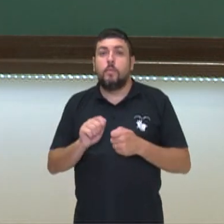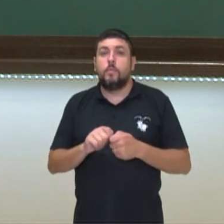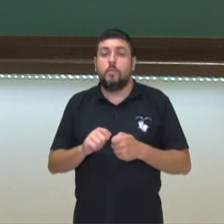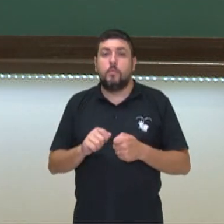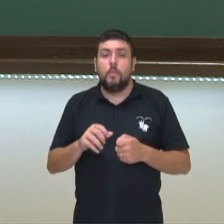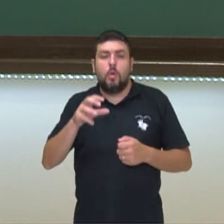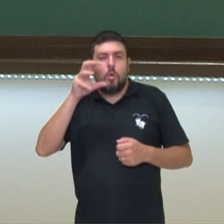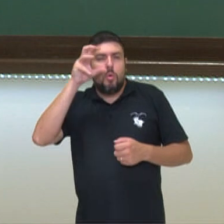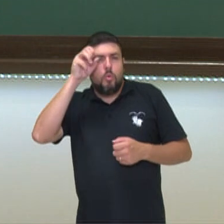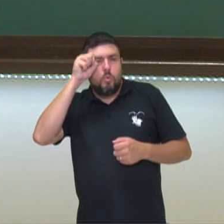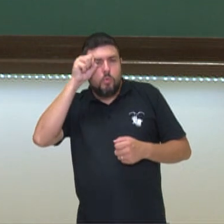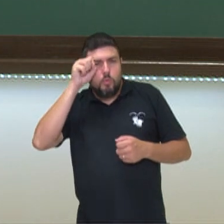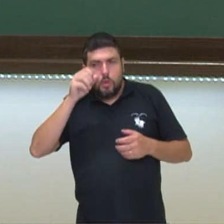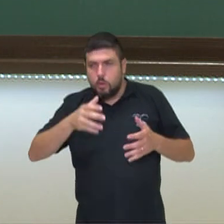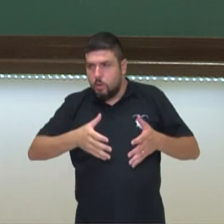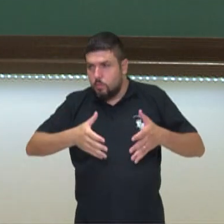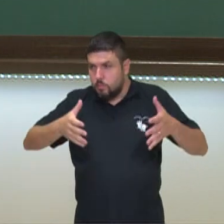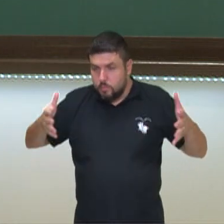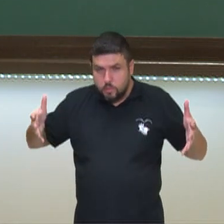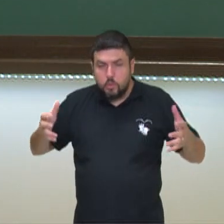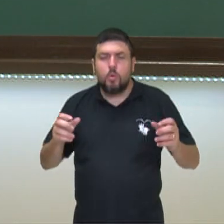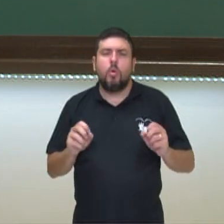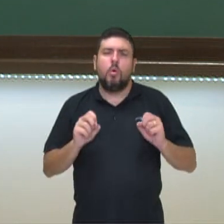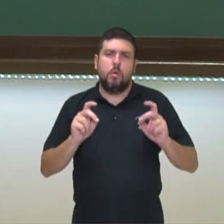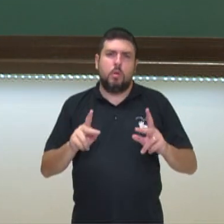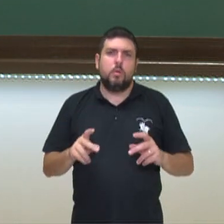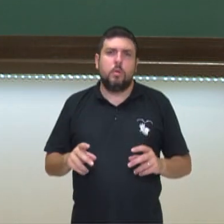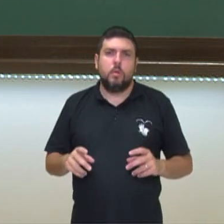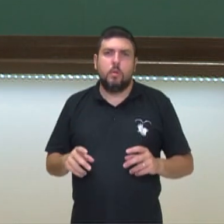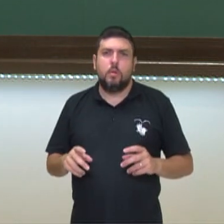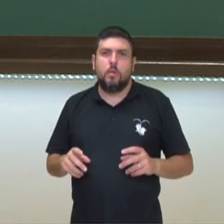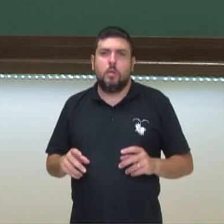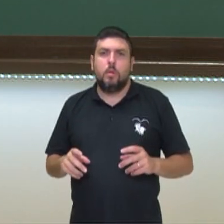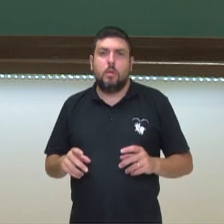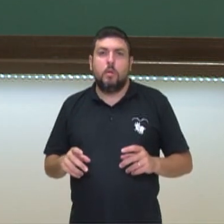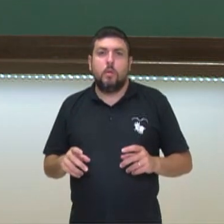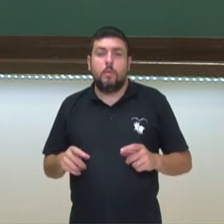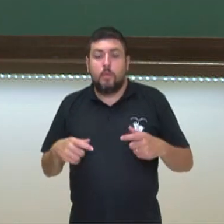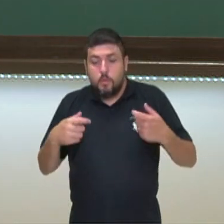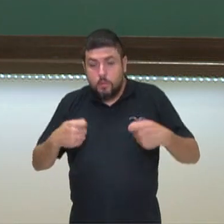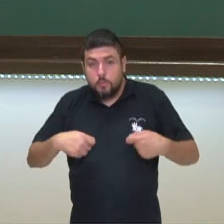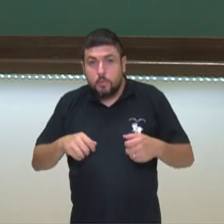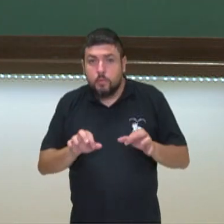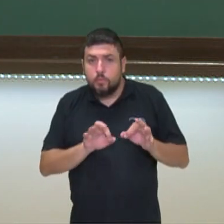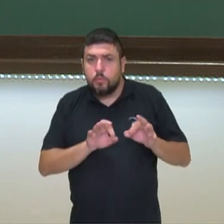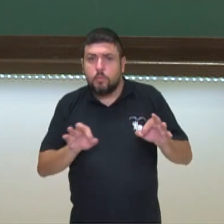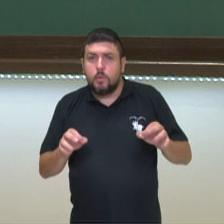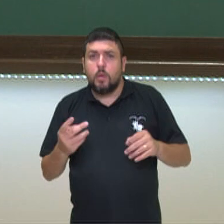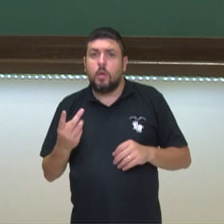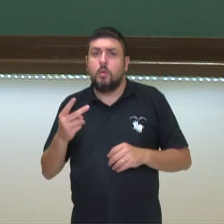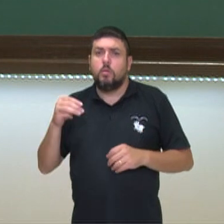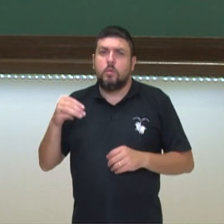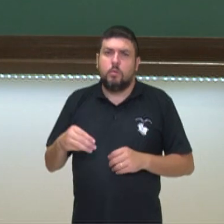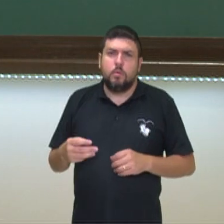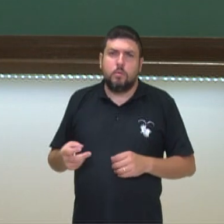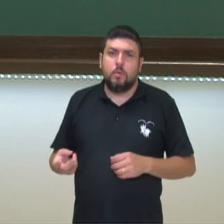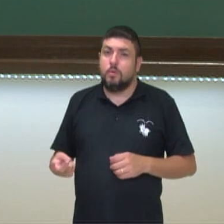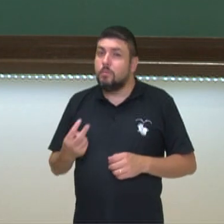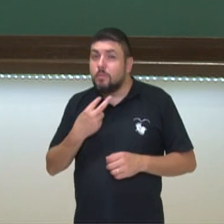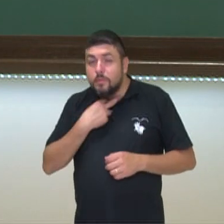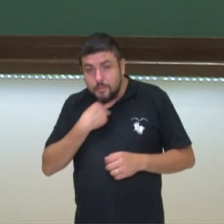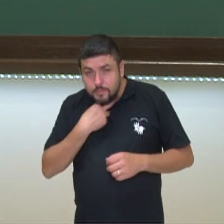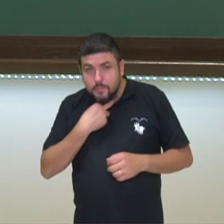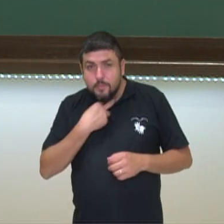quarto é espaçoso? Perfeito. O mínimo 2 metros. Mas não tem esse